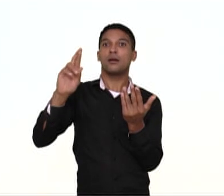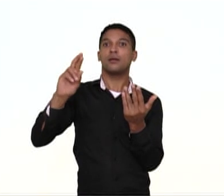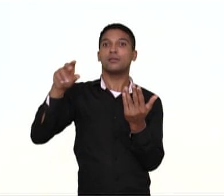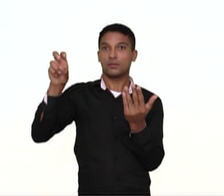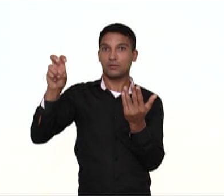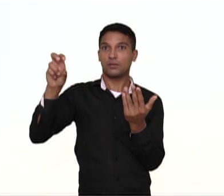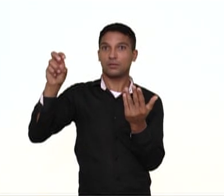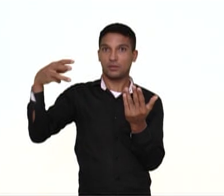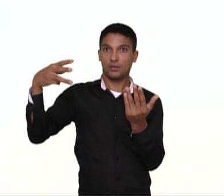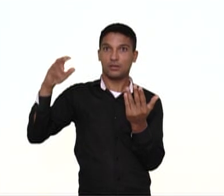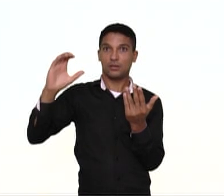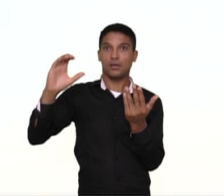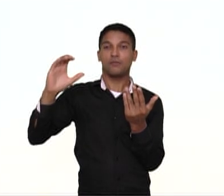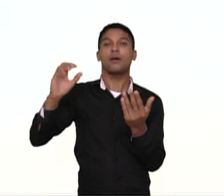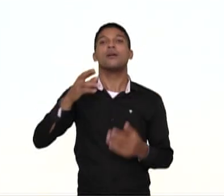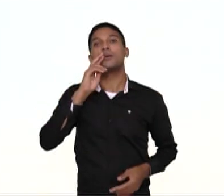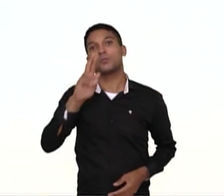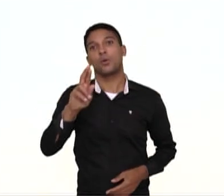resposta, letra A.